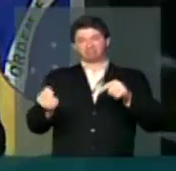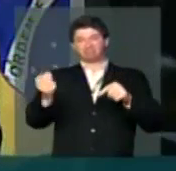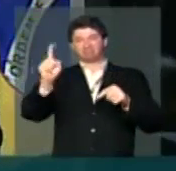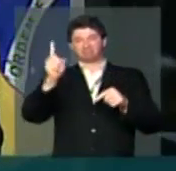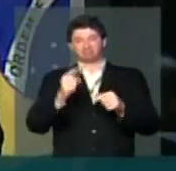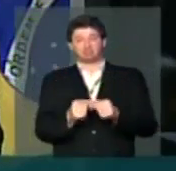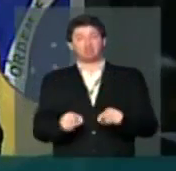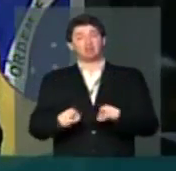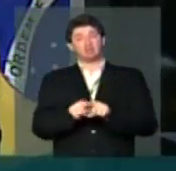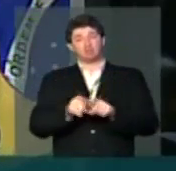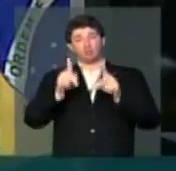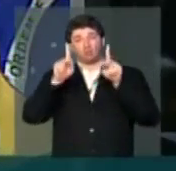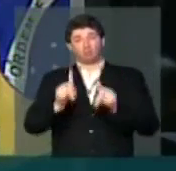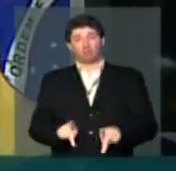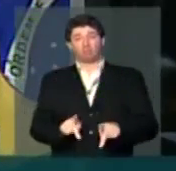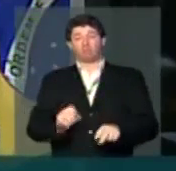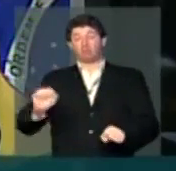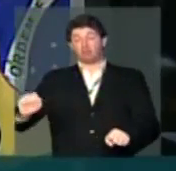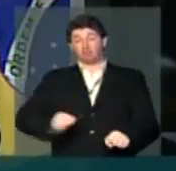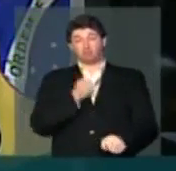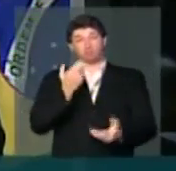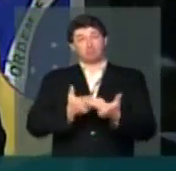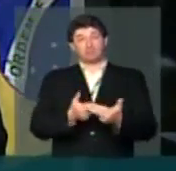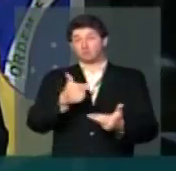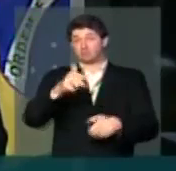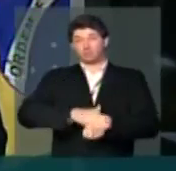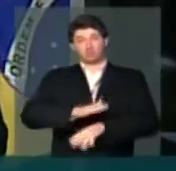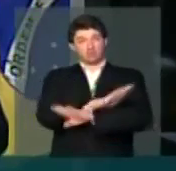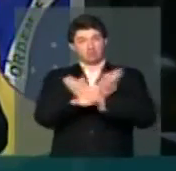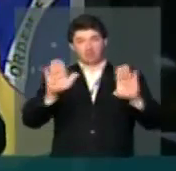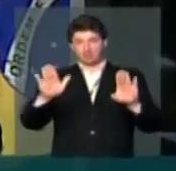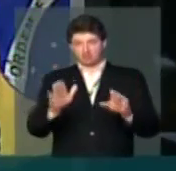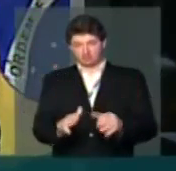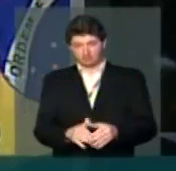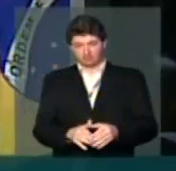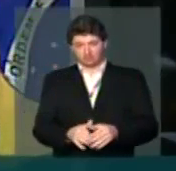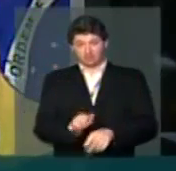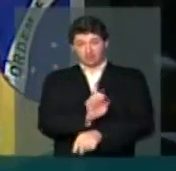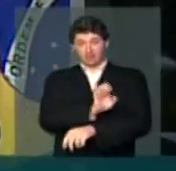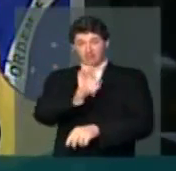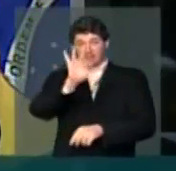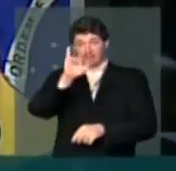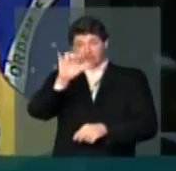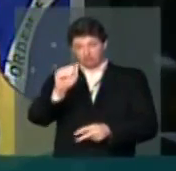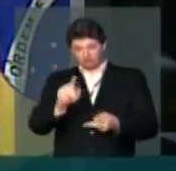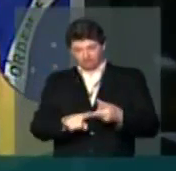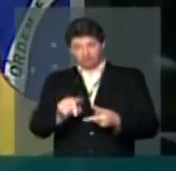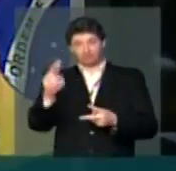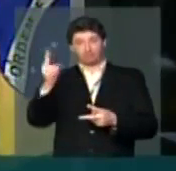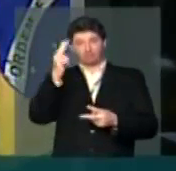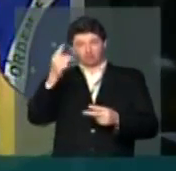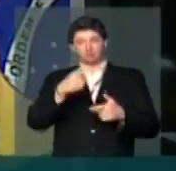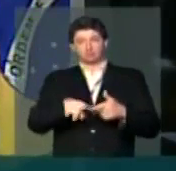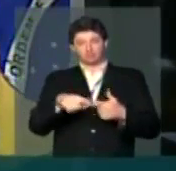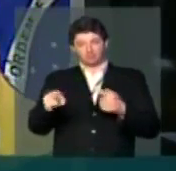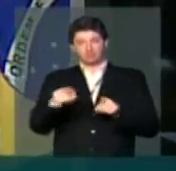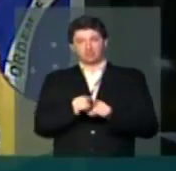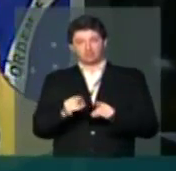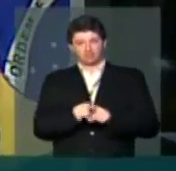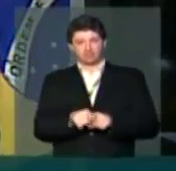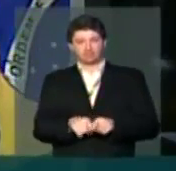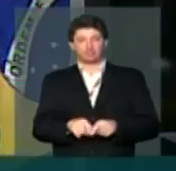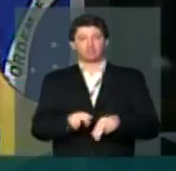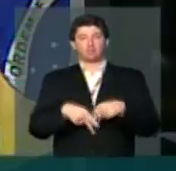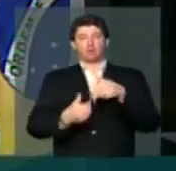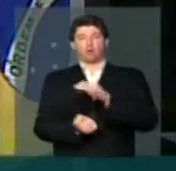flagrante impaciência e indignação das ruas. A crise é ética, de valores, pelos escândalos em série e